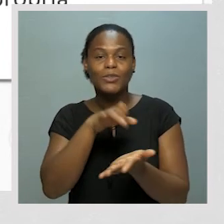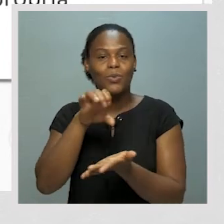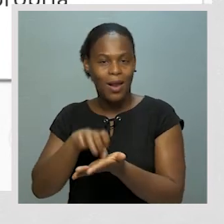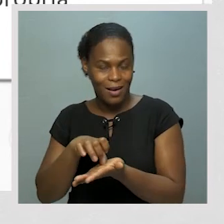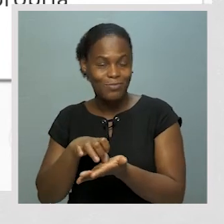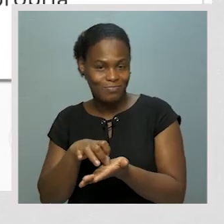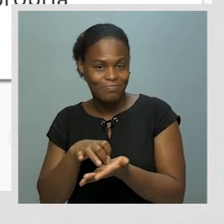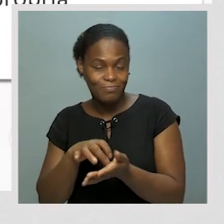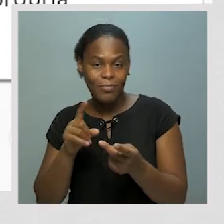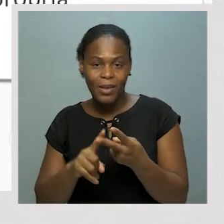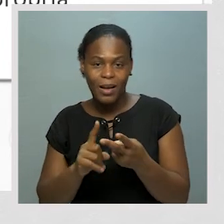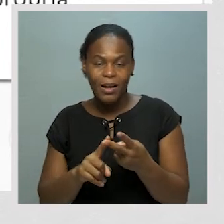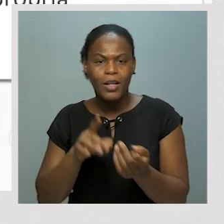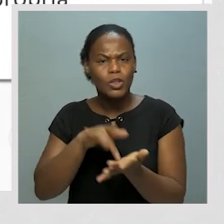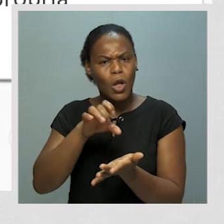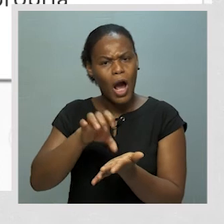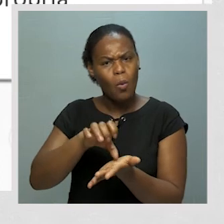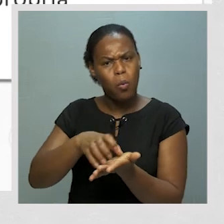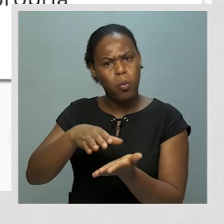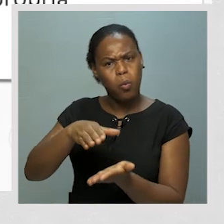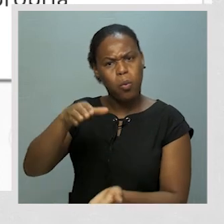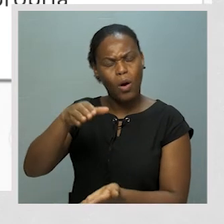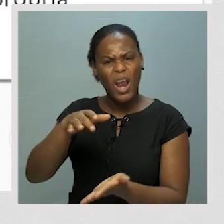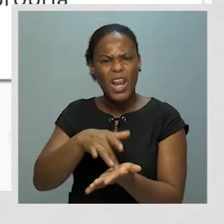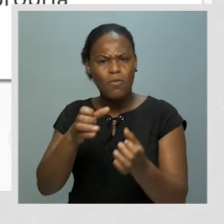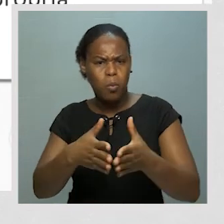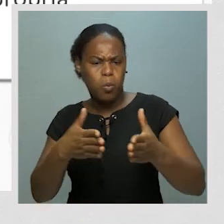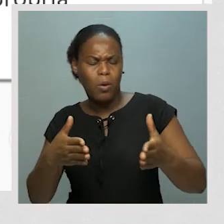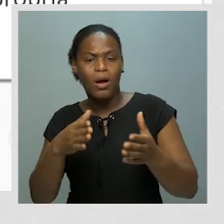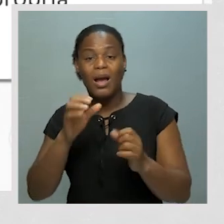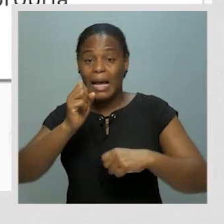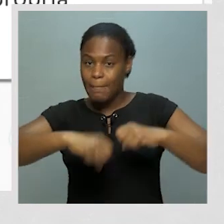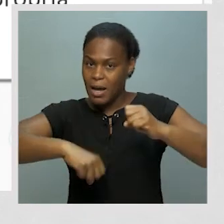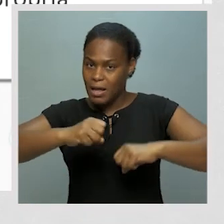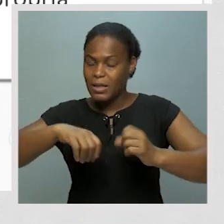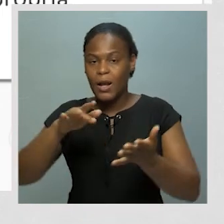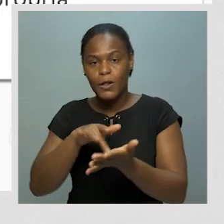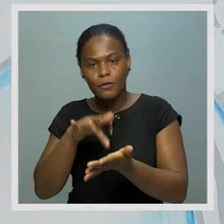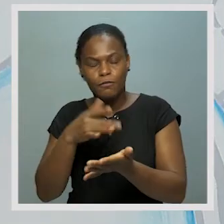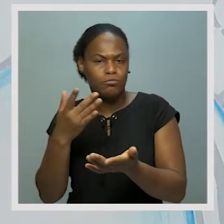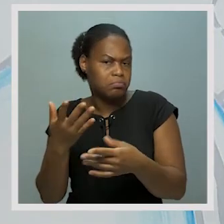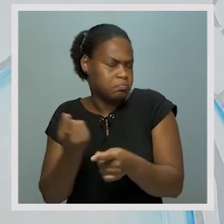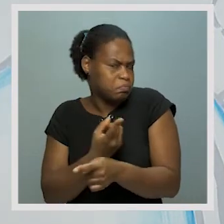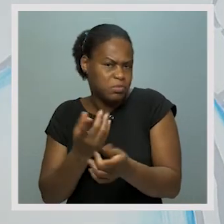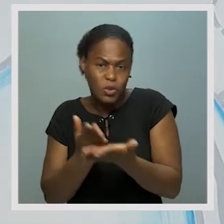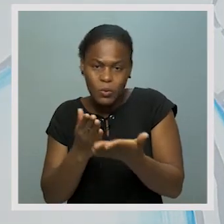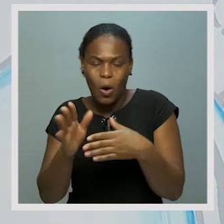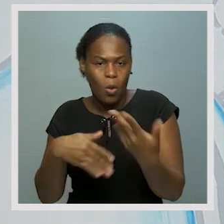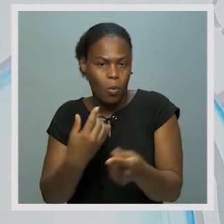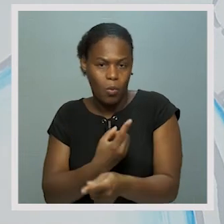nos dicionários, nos glossários, nos almanaques, nas gramáticas, manuais e